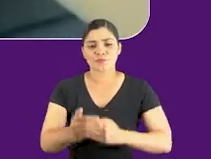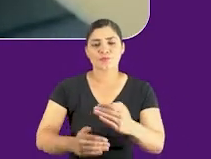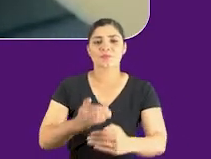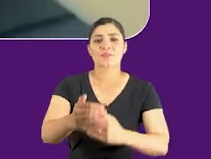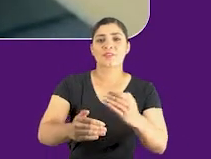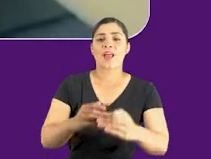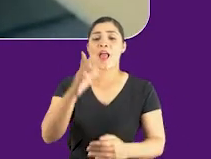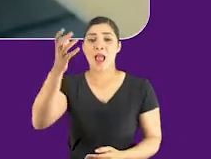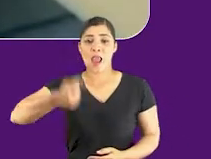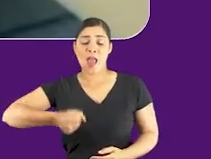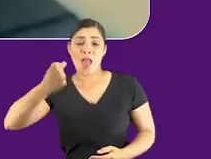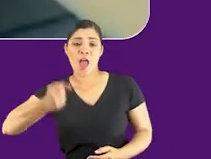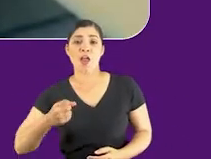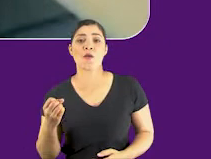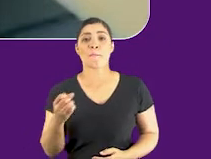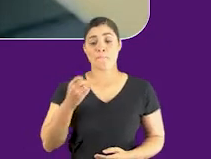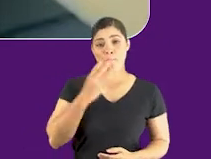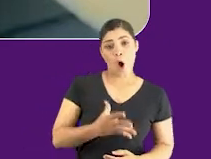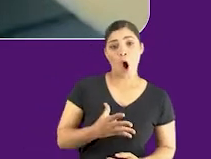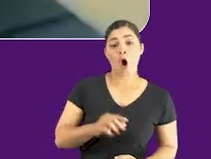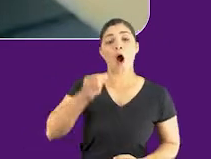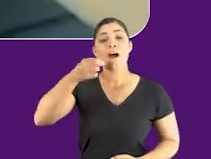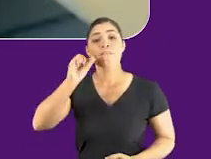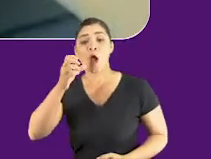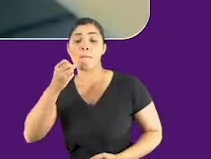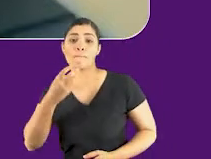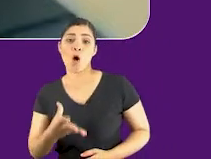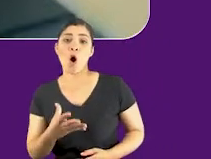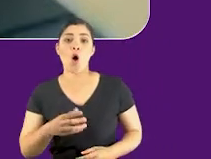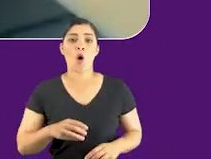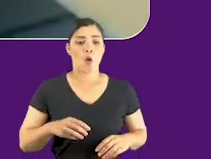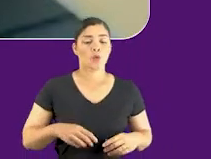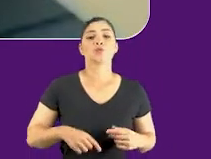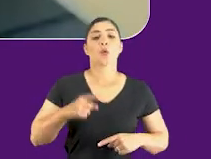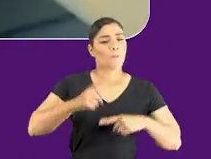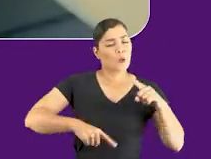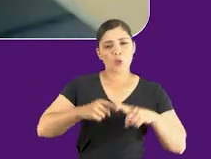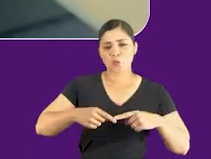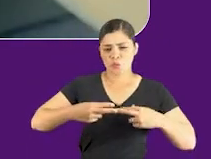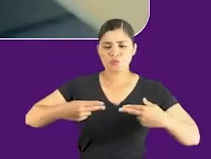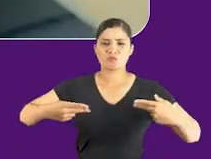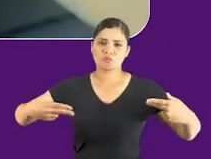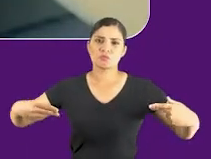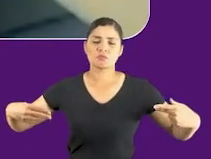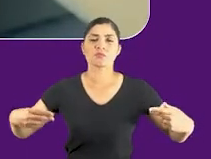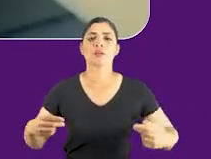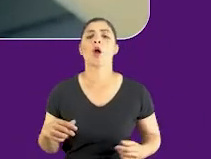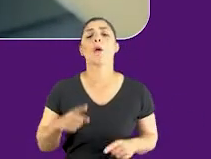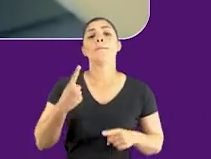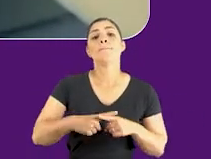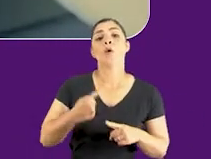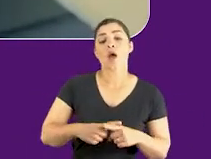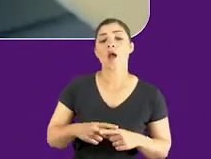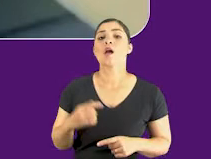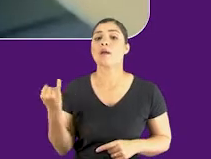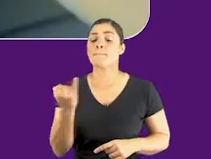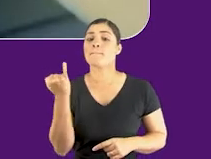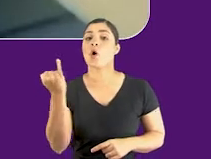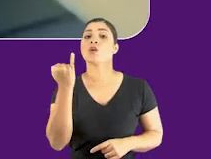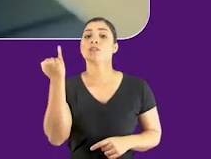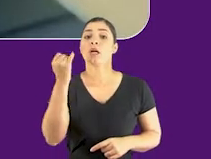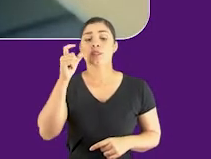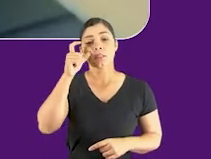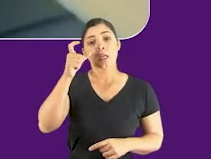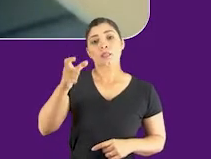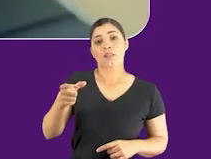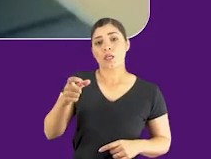a qualidade do leite a qualidade do café a qualidade das nossas matérias-primas E por que era interessante para a